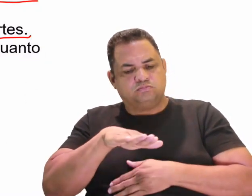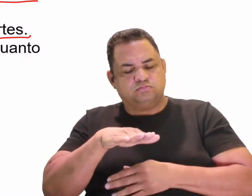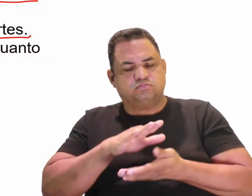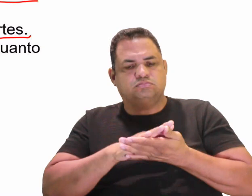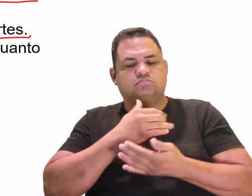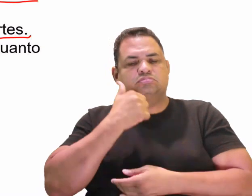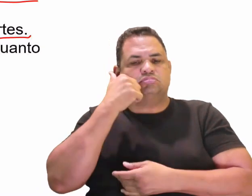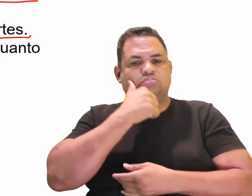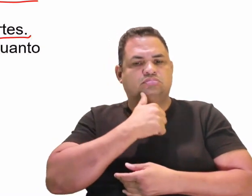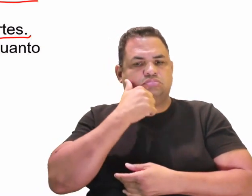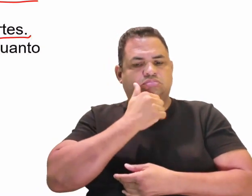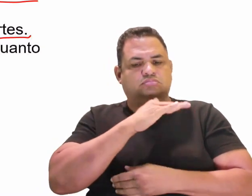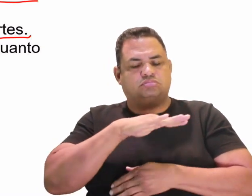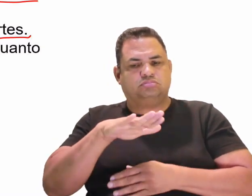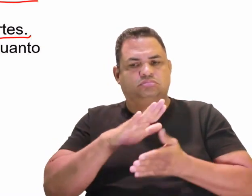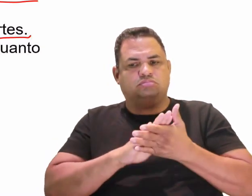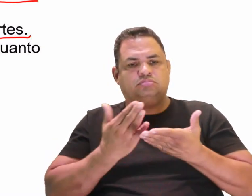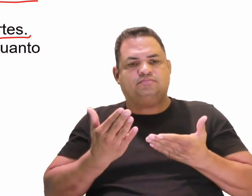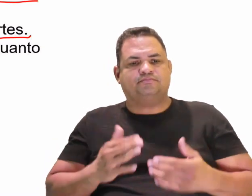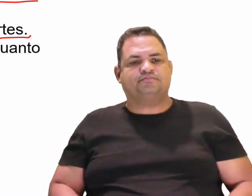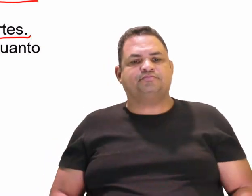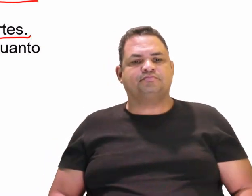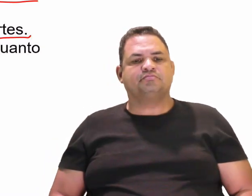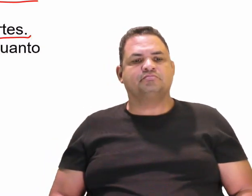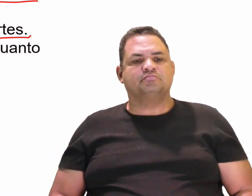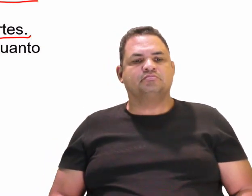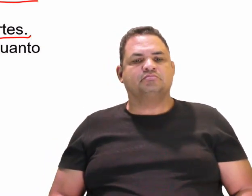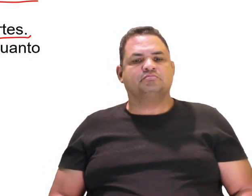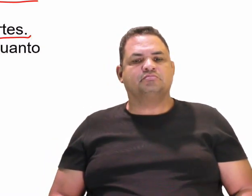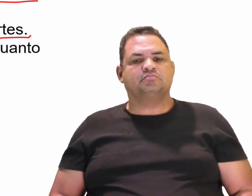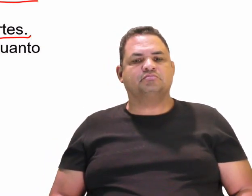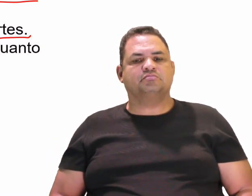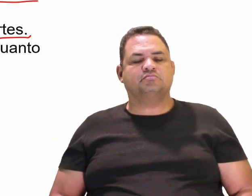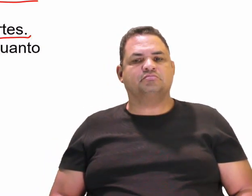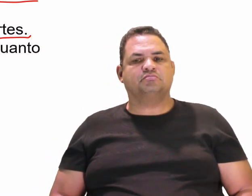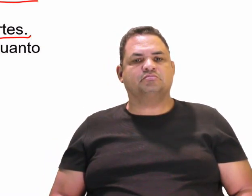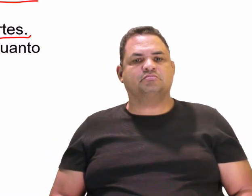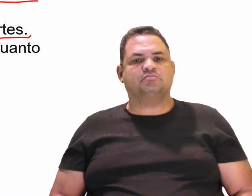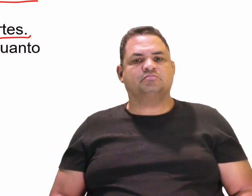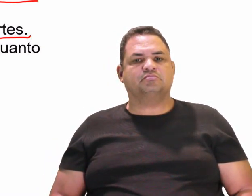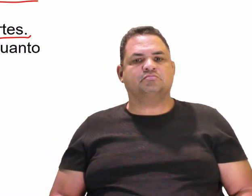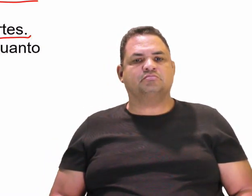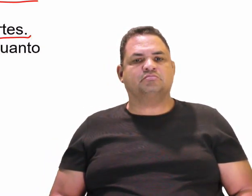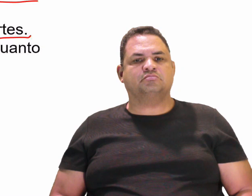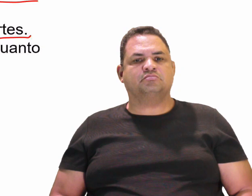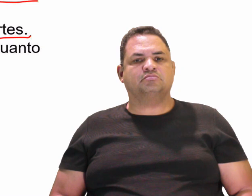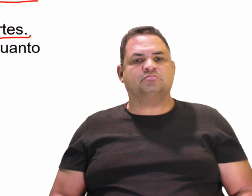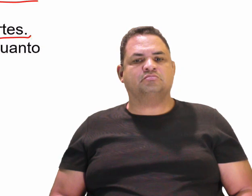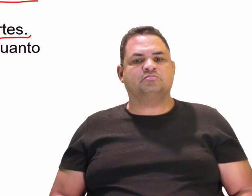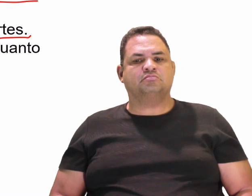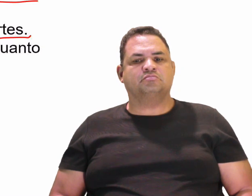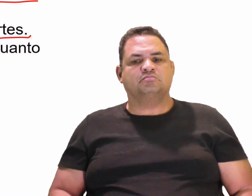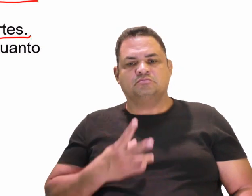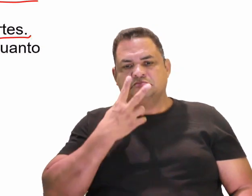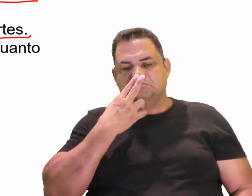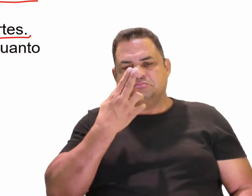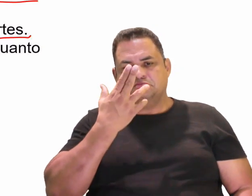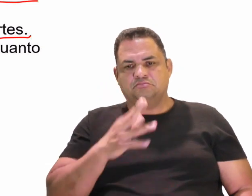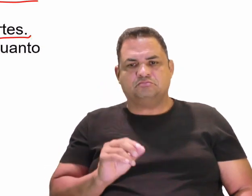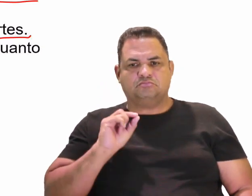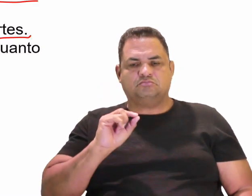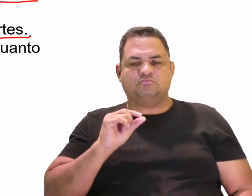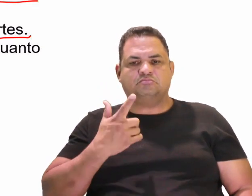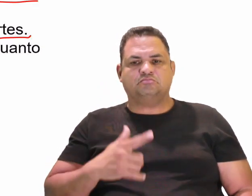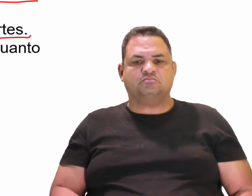e meninos. Ele só tá pedindo uma alternativa correta. Essa besta está extremamente parecida, é o que está